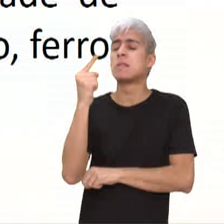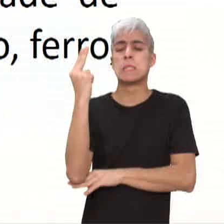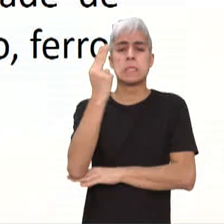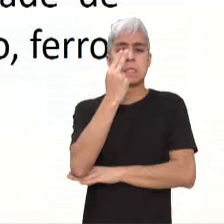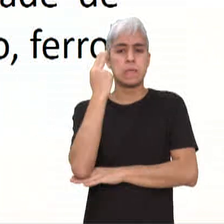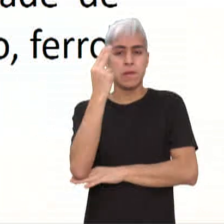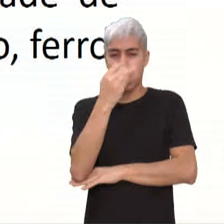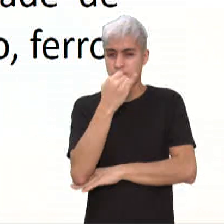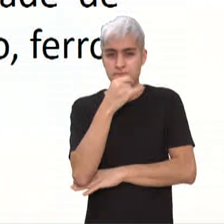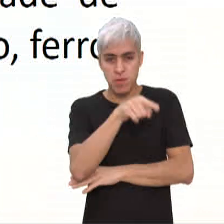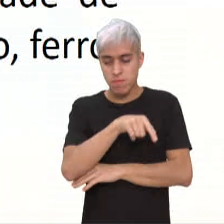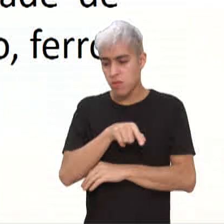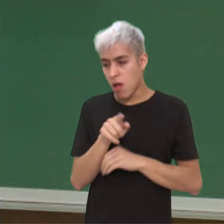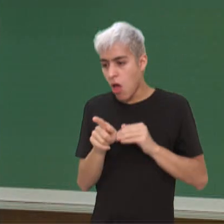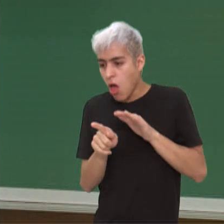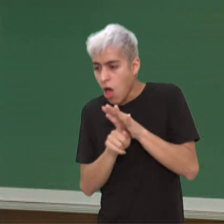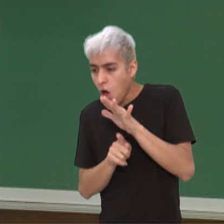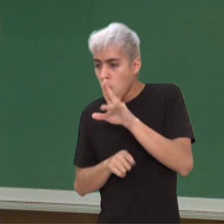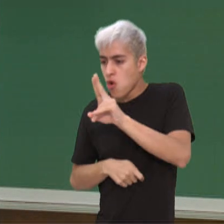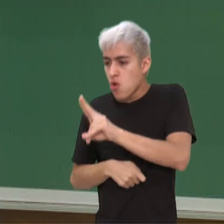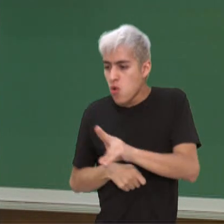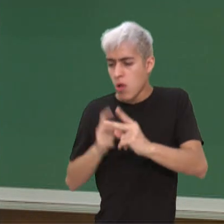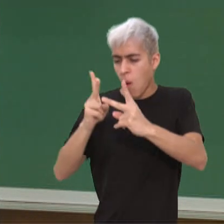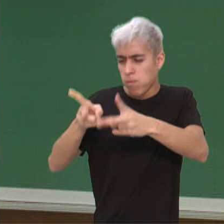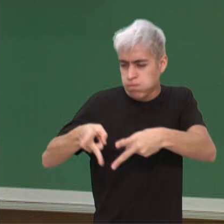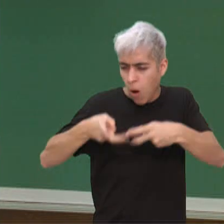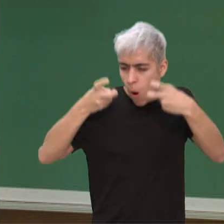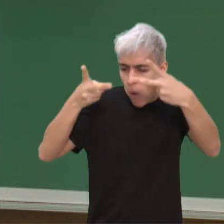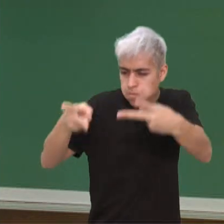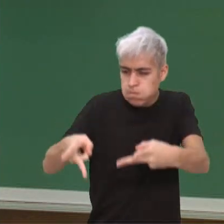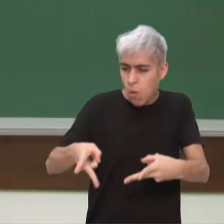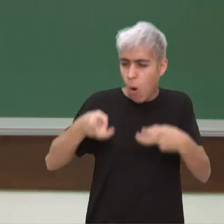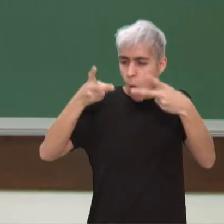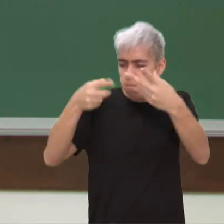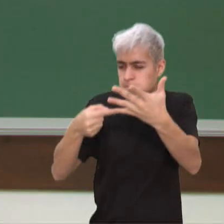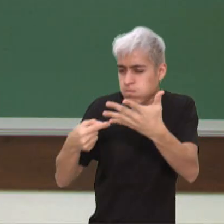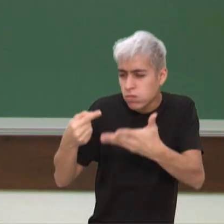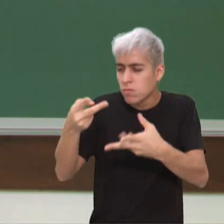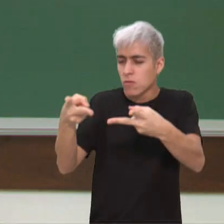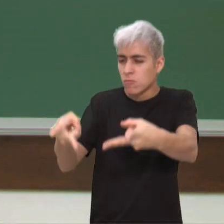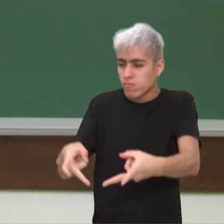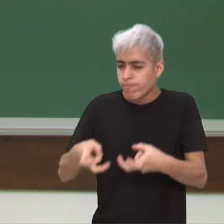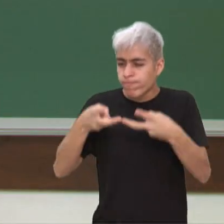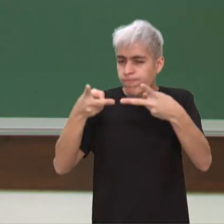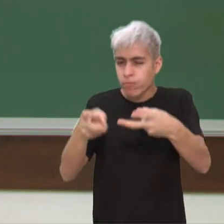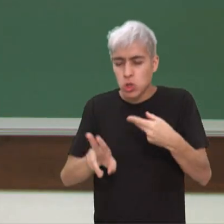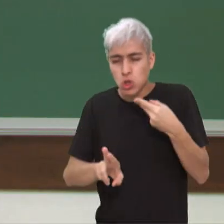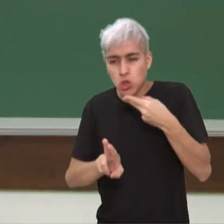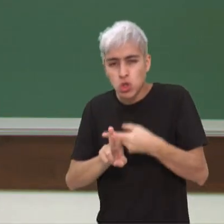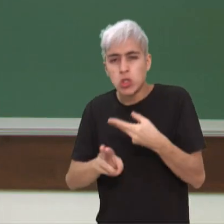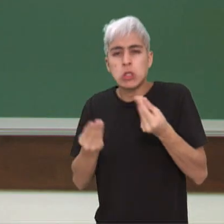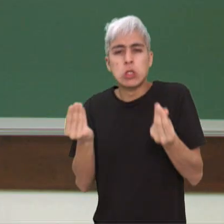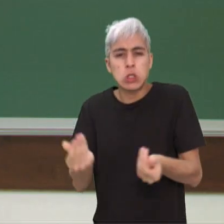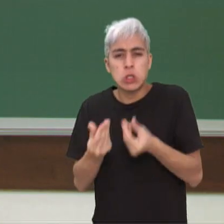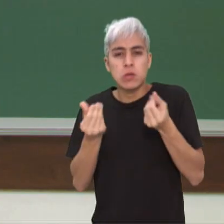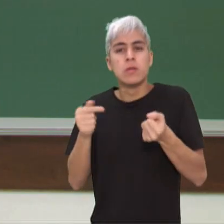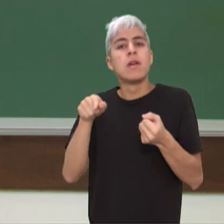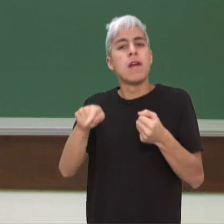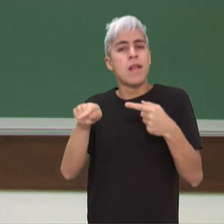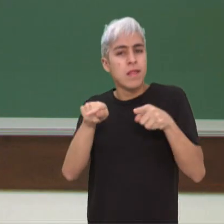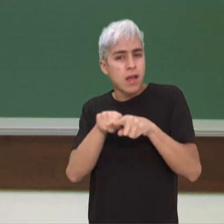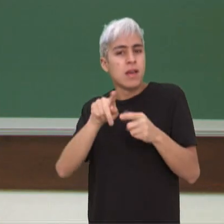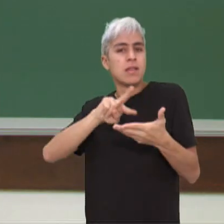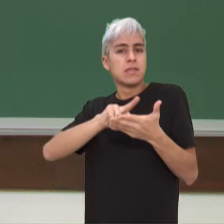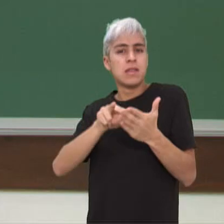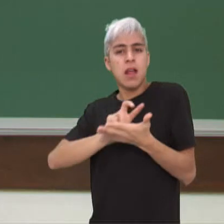à medida que você vai extraindo esses recursos naturais, obviamente você vai